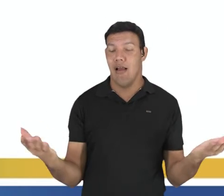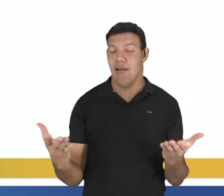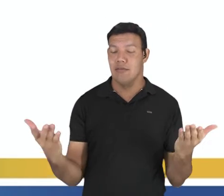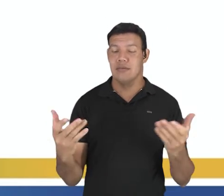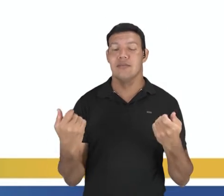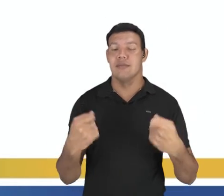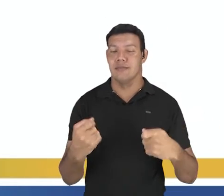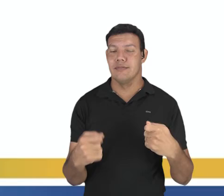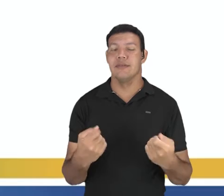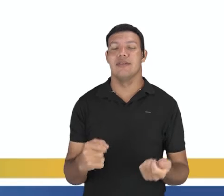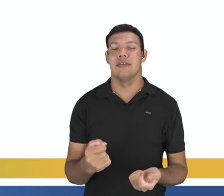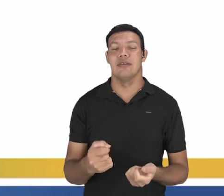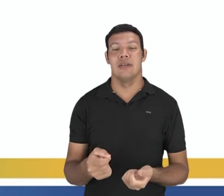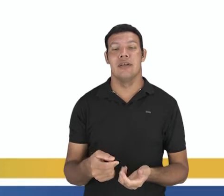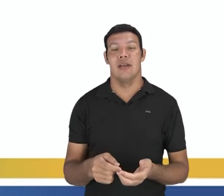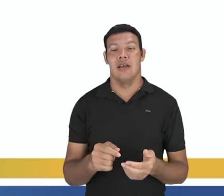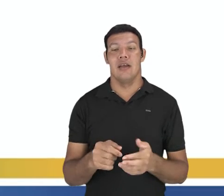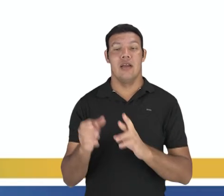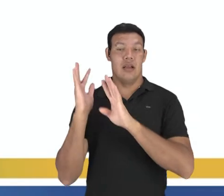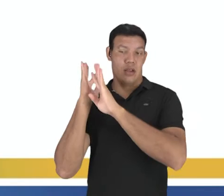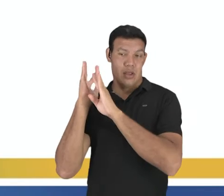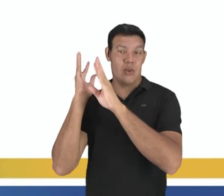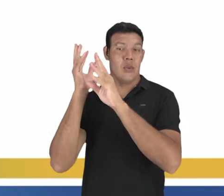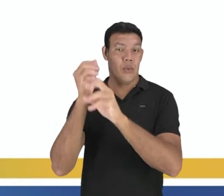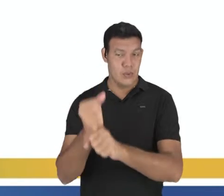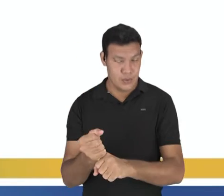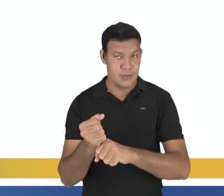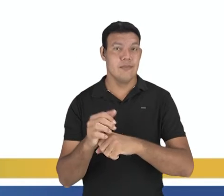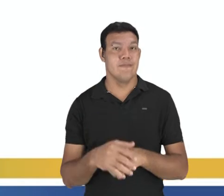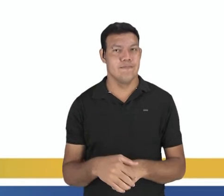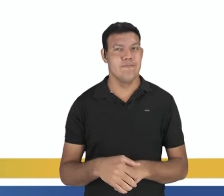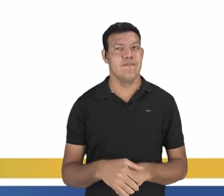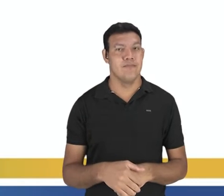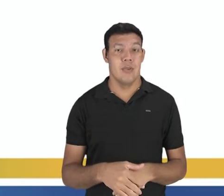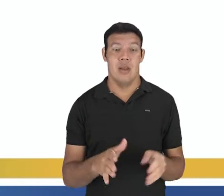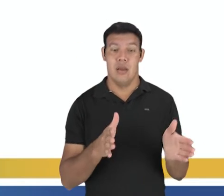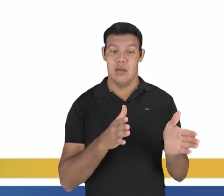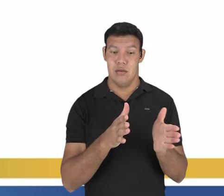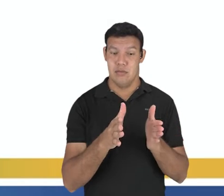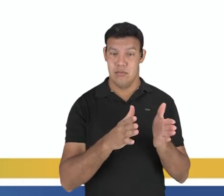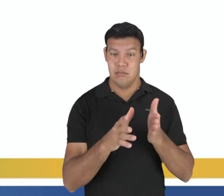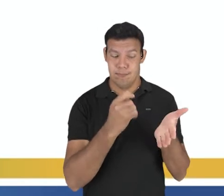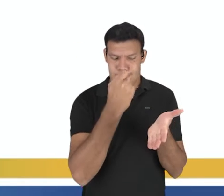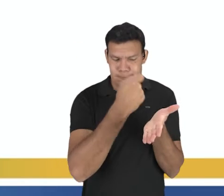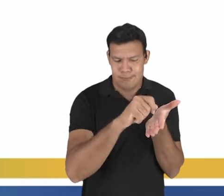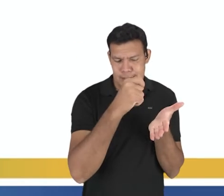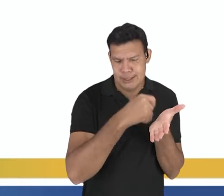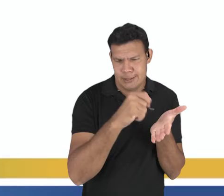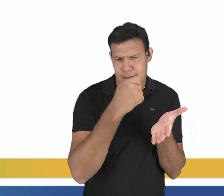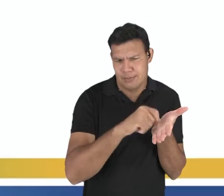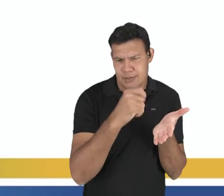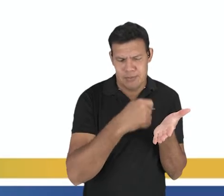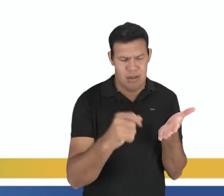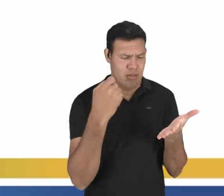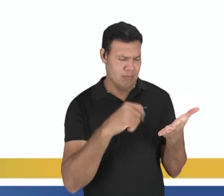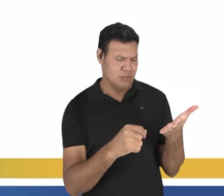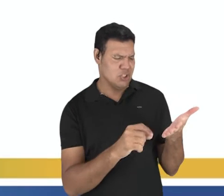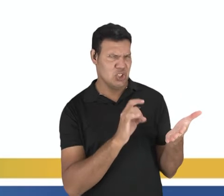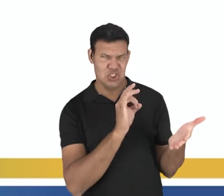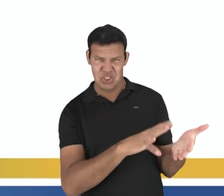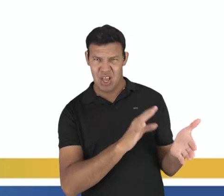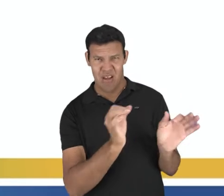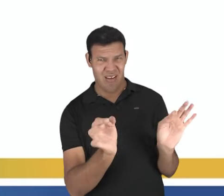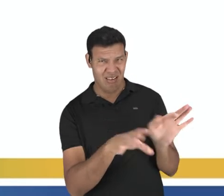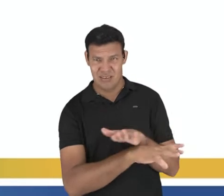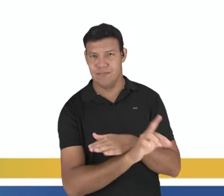revisar. Escreveu a primeira parte. Lembrando que o processo de escrita, ele não requer só, escrever uma vez está bom.